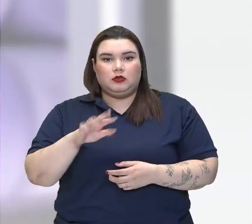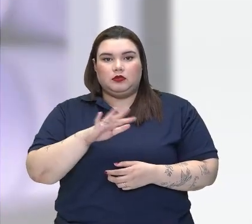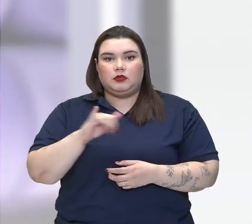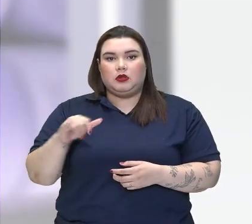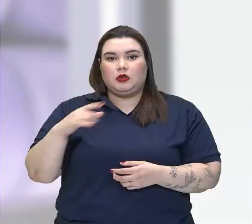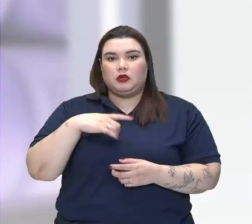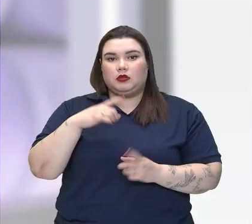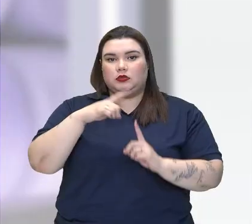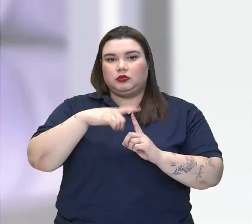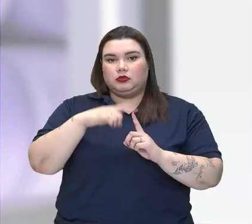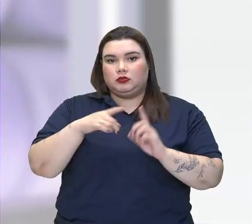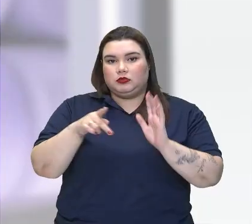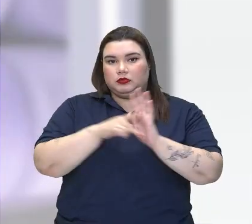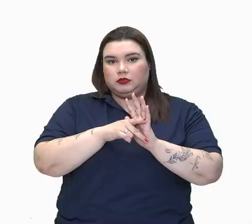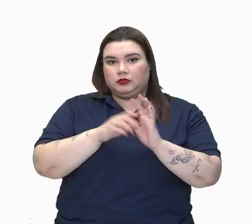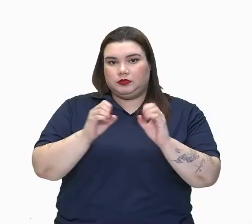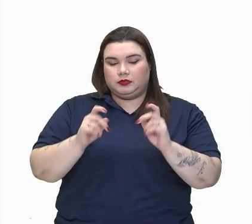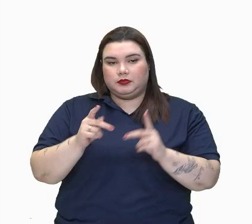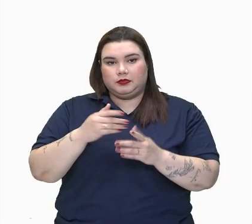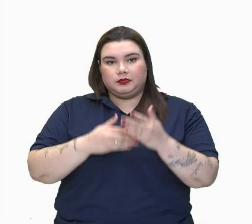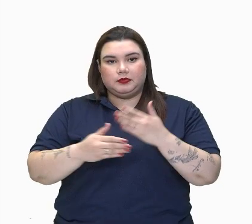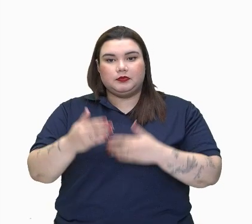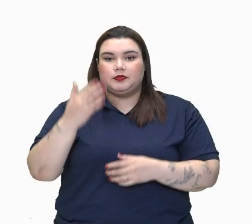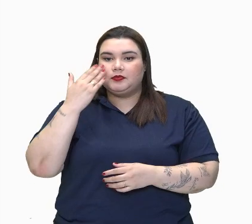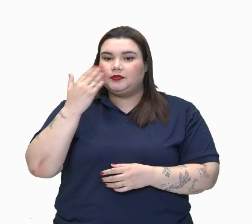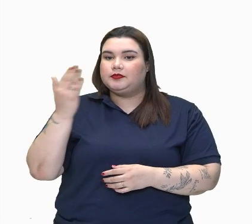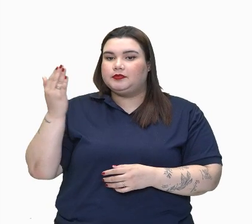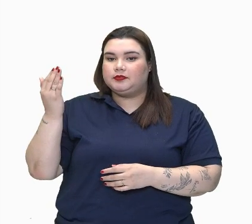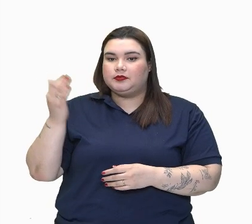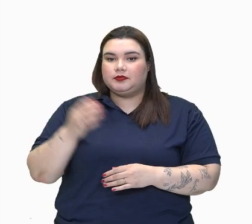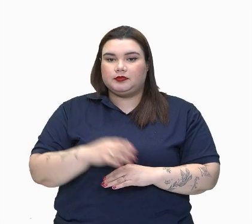jeito. Vamos continuar nessa ideia do mundo?